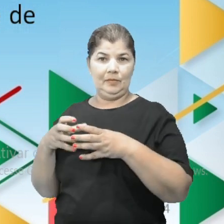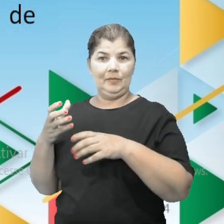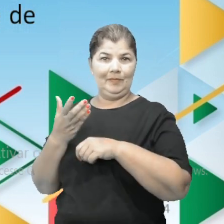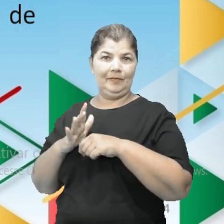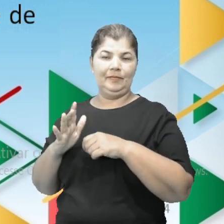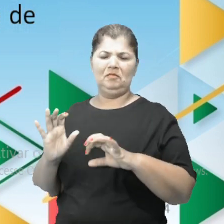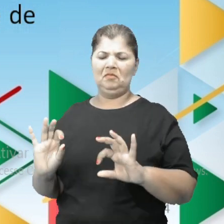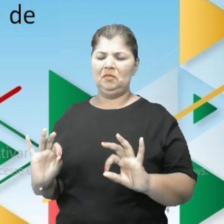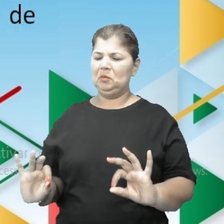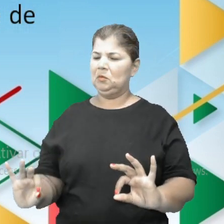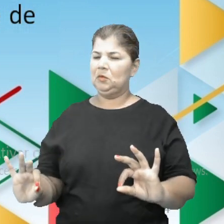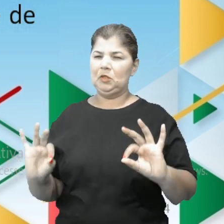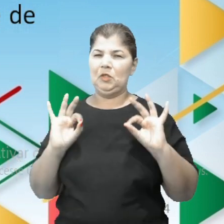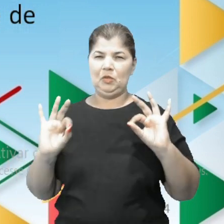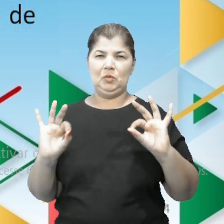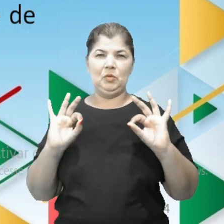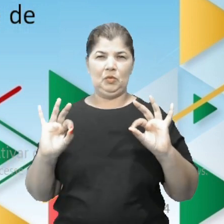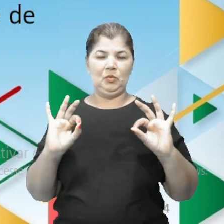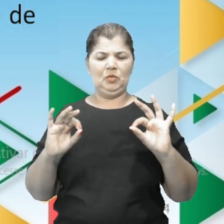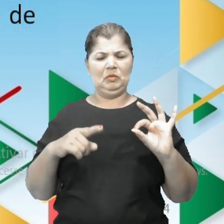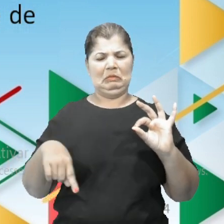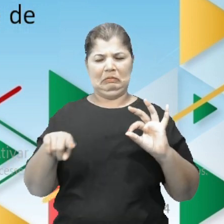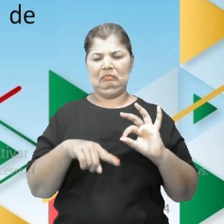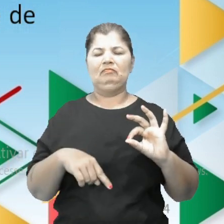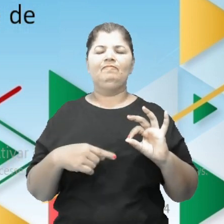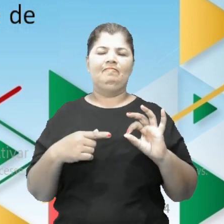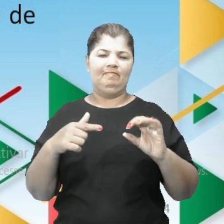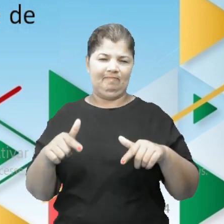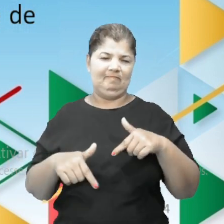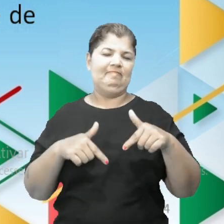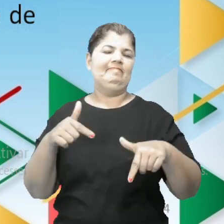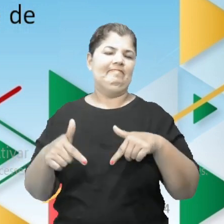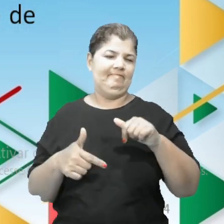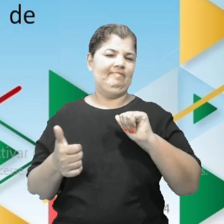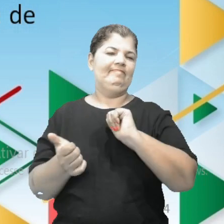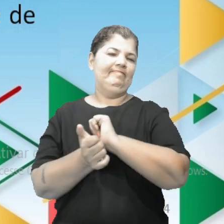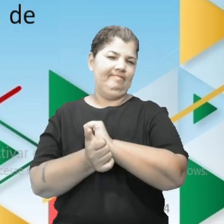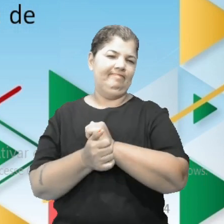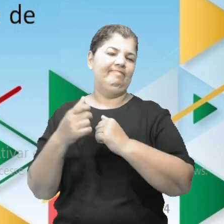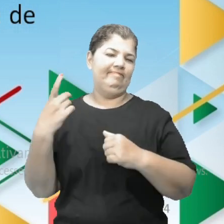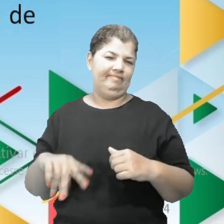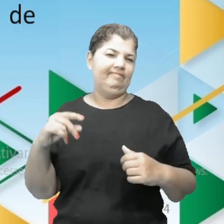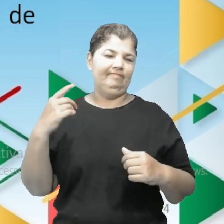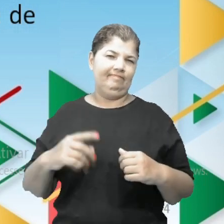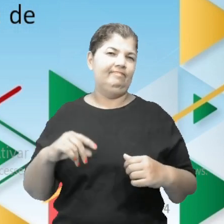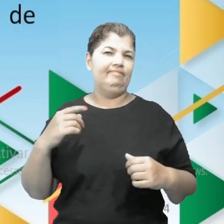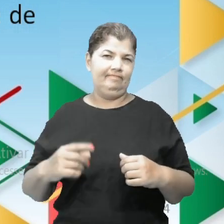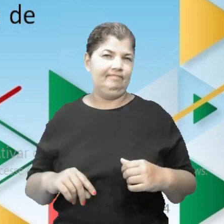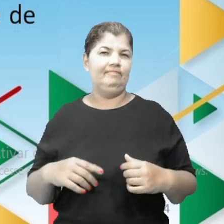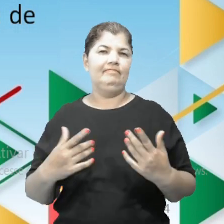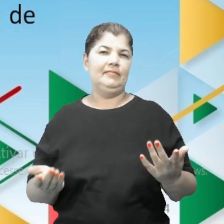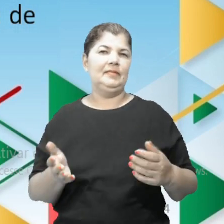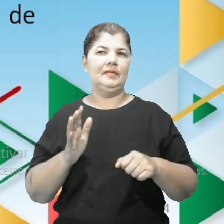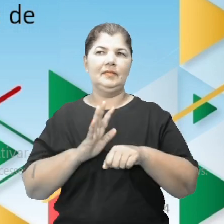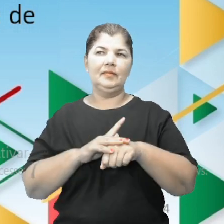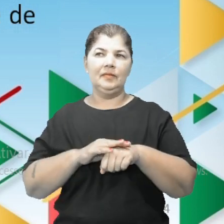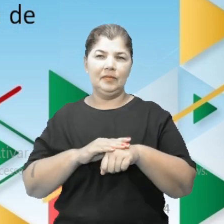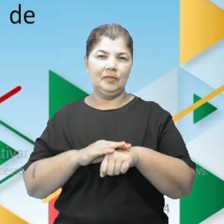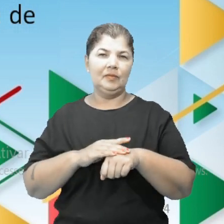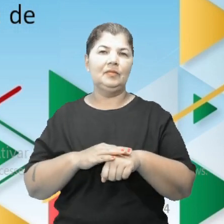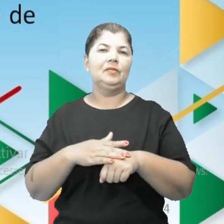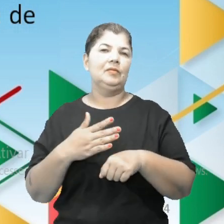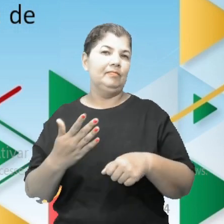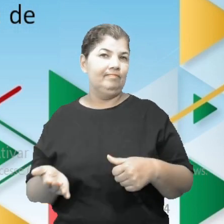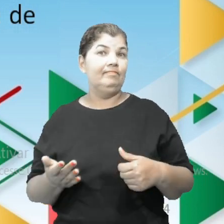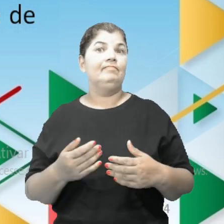luxuosamente, enquanto os trabalhadores escravizados eram vítimas de maus tratos, doenças,